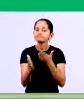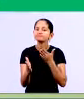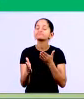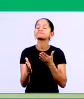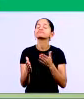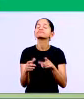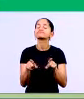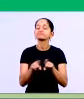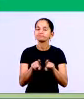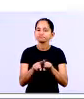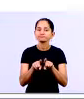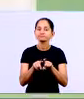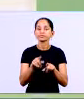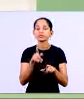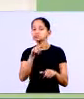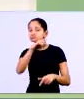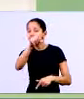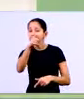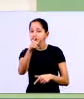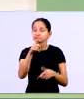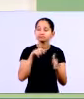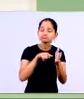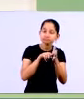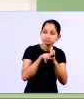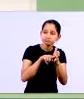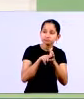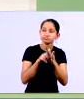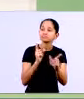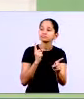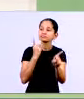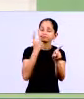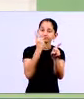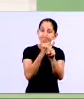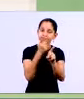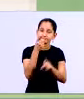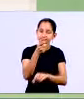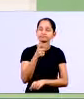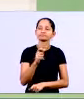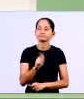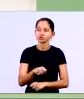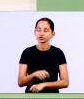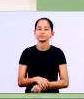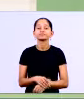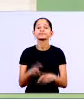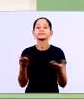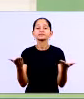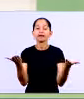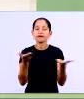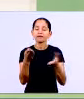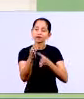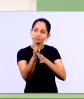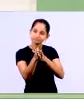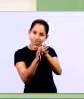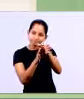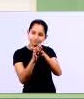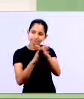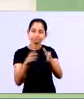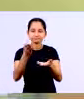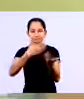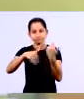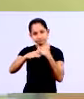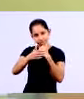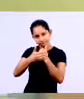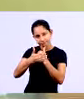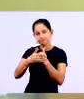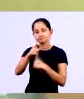também vocês podem pesquisar nesse local aqui. Certo, professora Tayane? Essa é a nossa dica para que vocês, qualquer